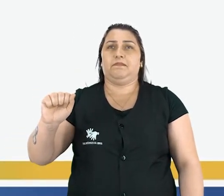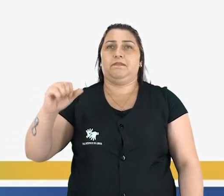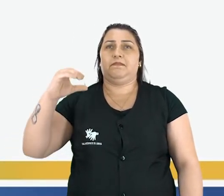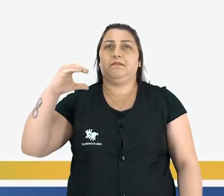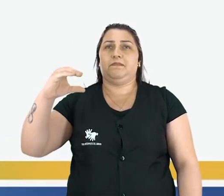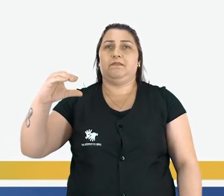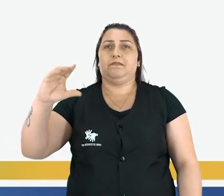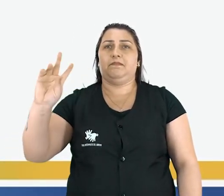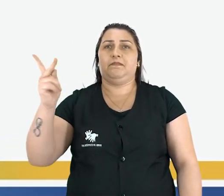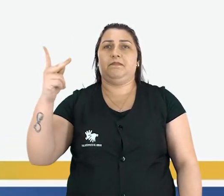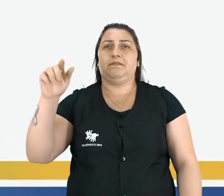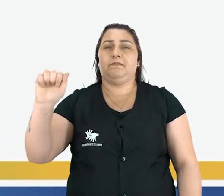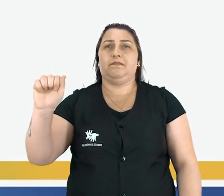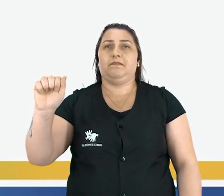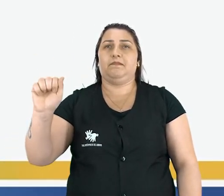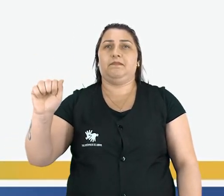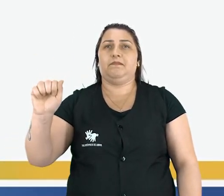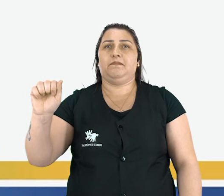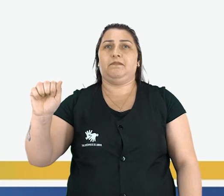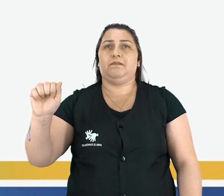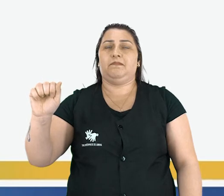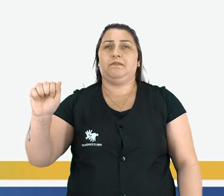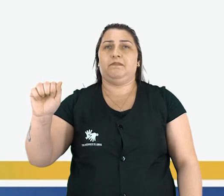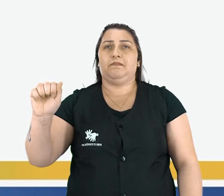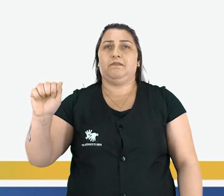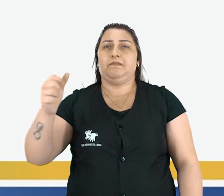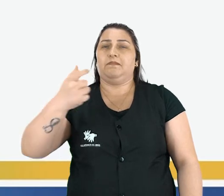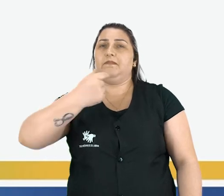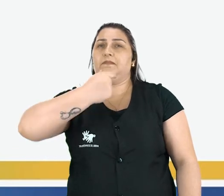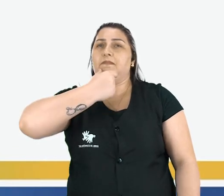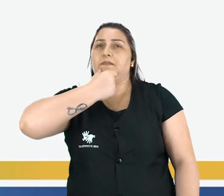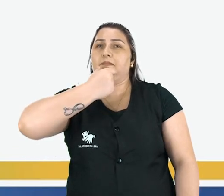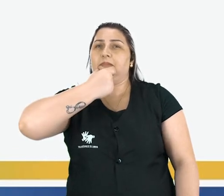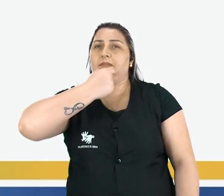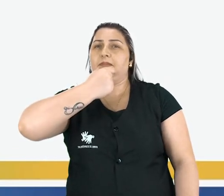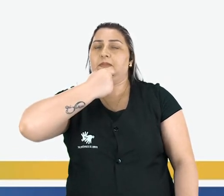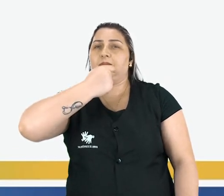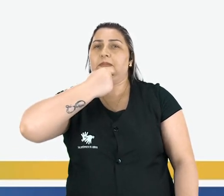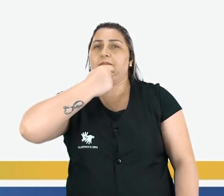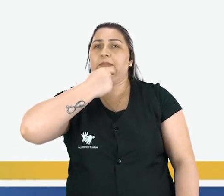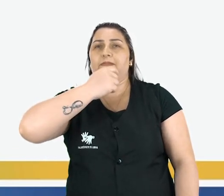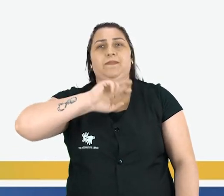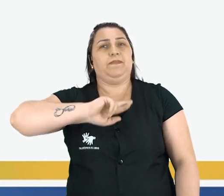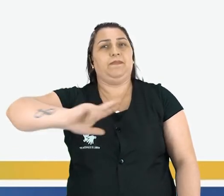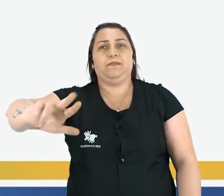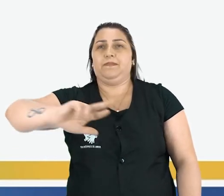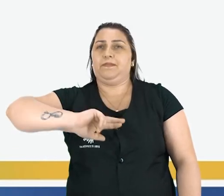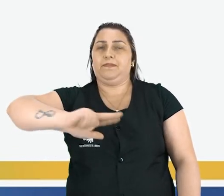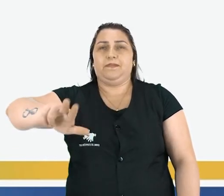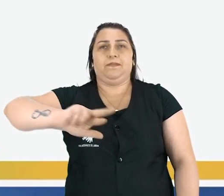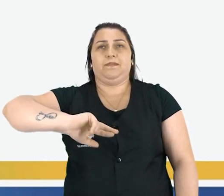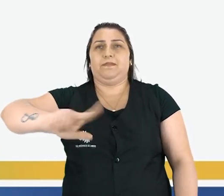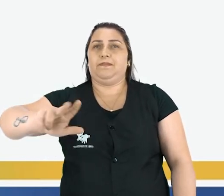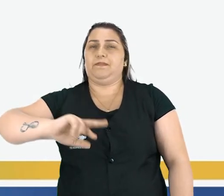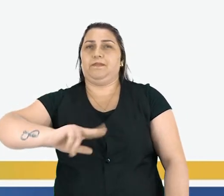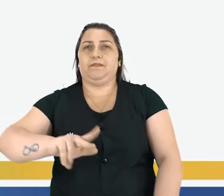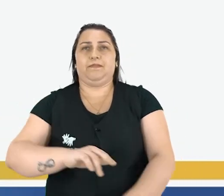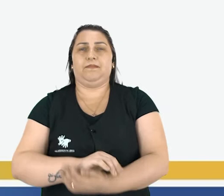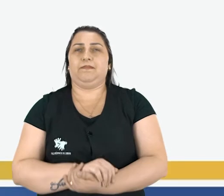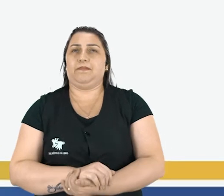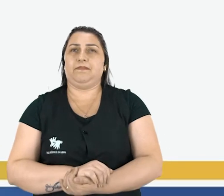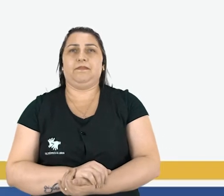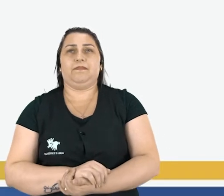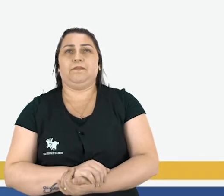ar lá e o ch ioa foi um som chá ele temos aí a palavra bolacha mas não